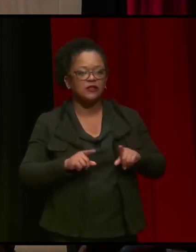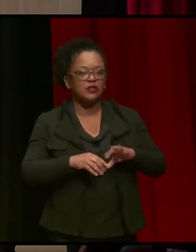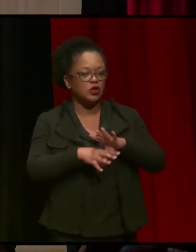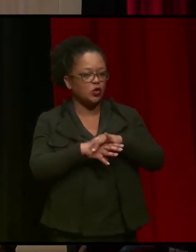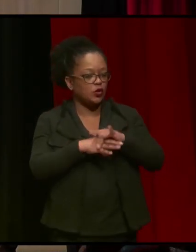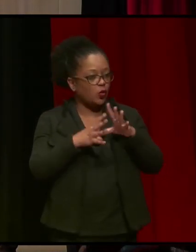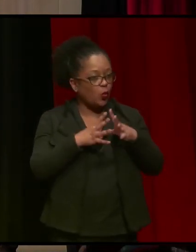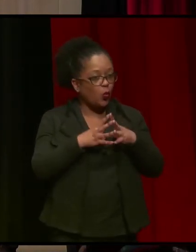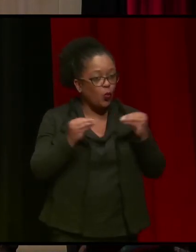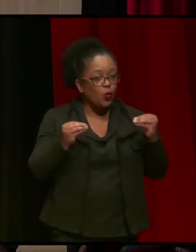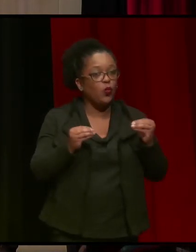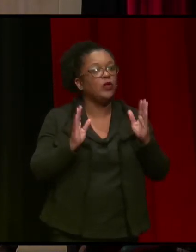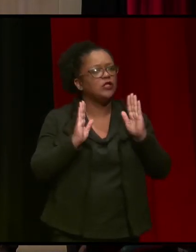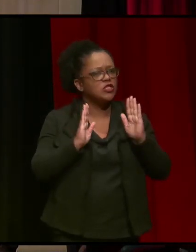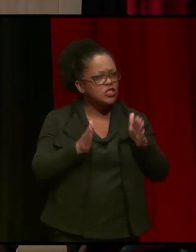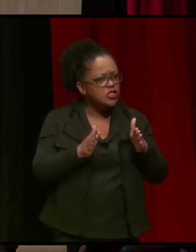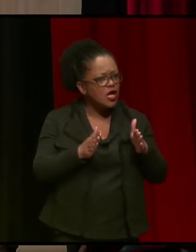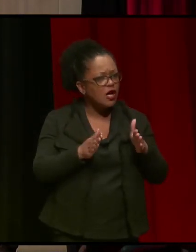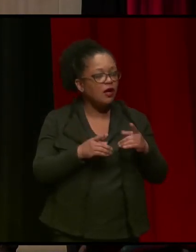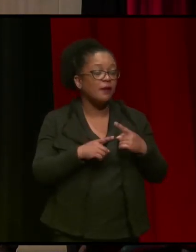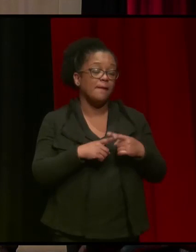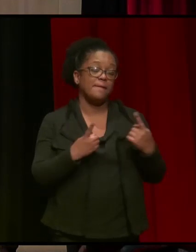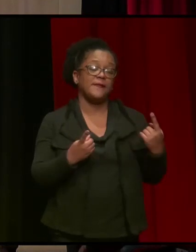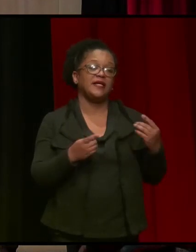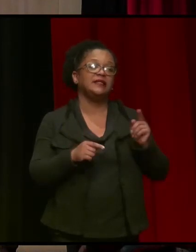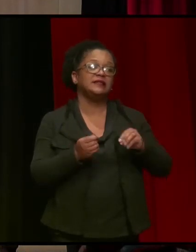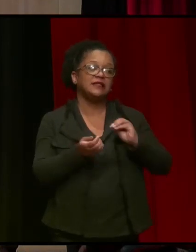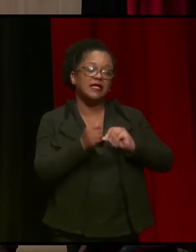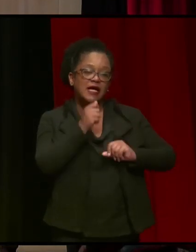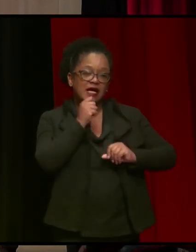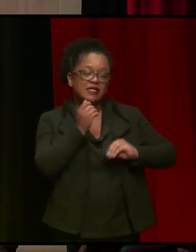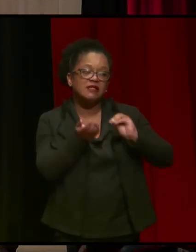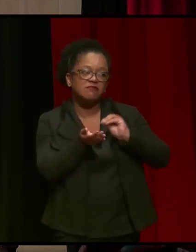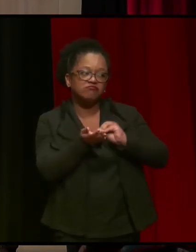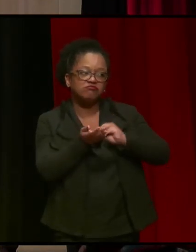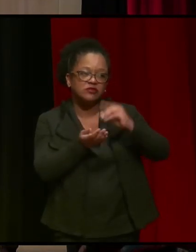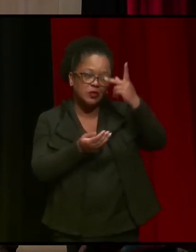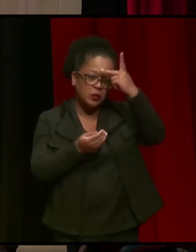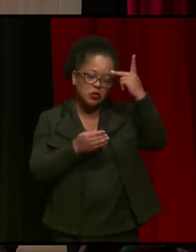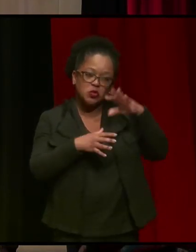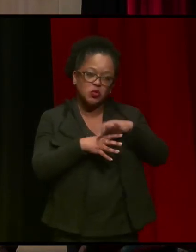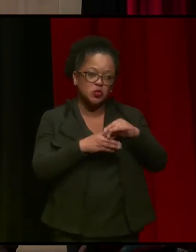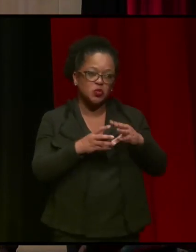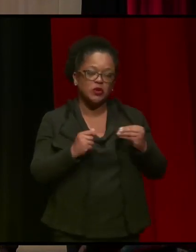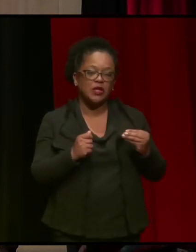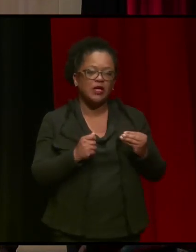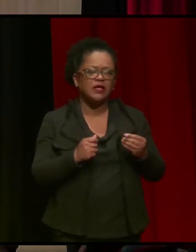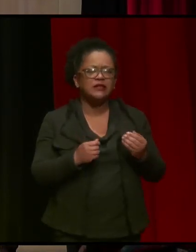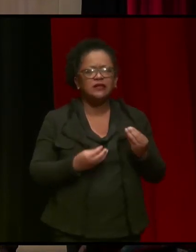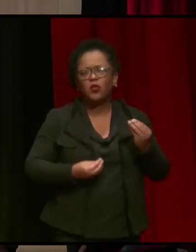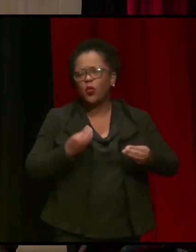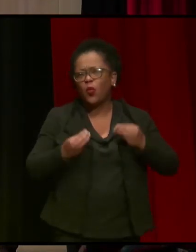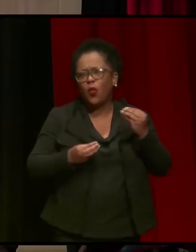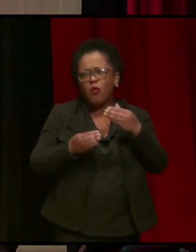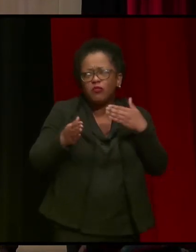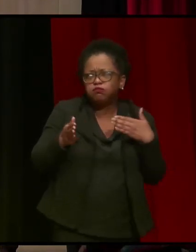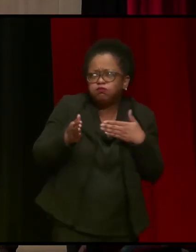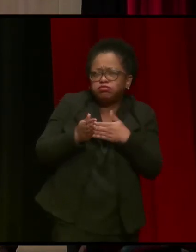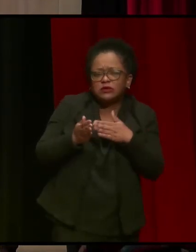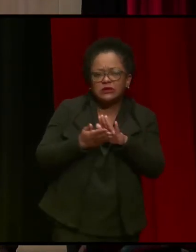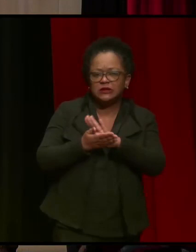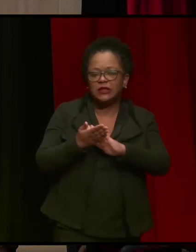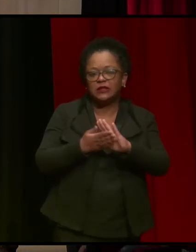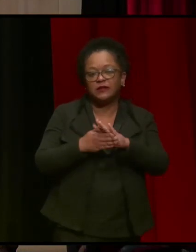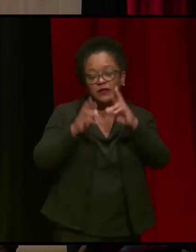curados. Como não limitar o que Deus pode fazer e ao mesmo tempo ser respeitado ou respeitar as pessoas